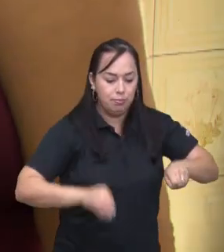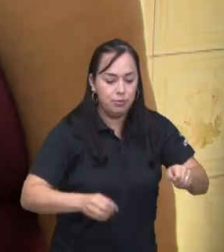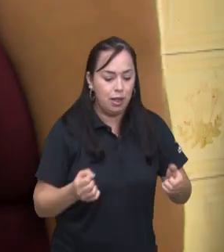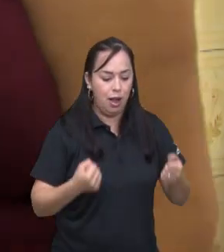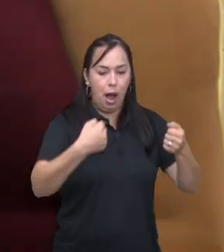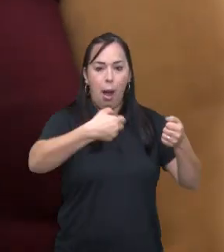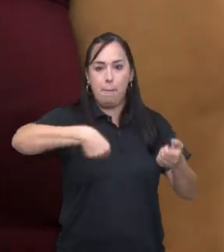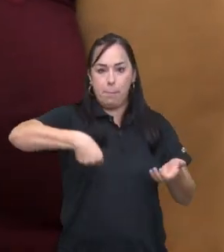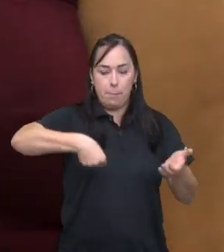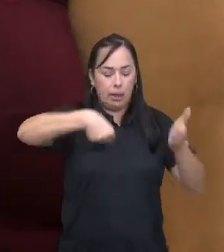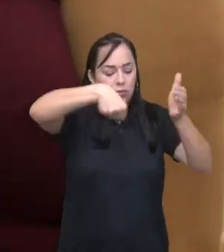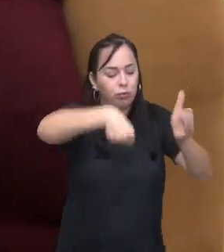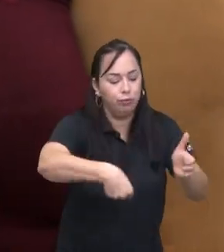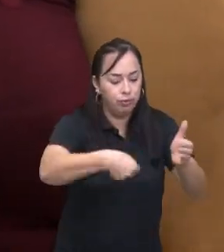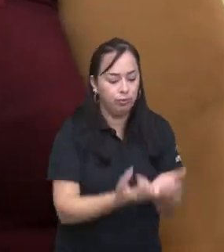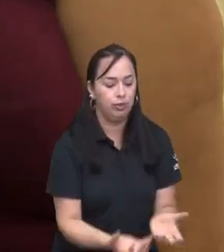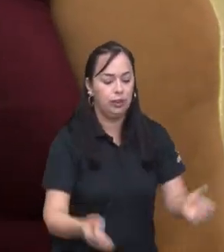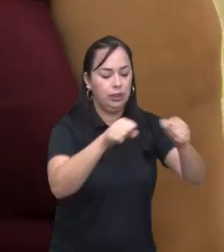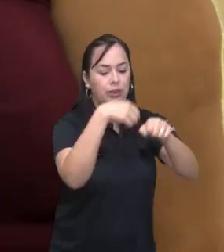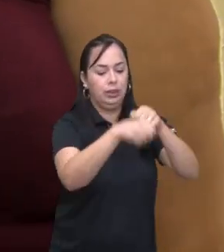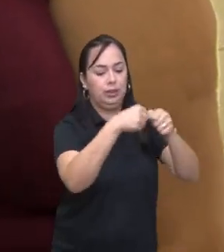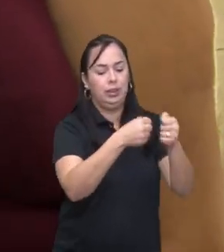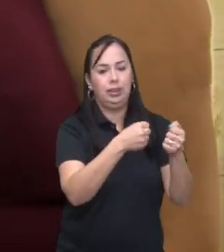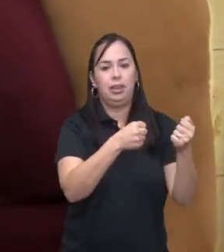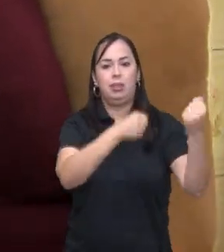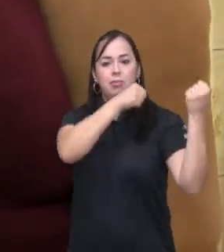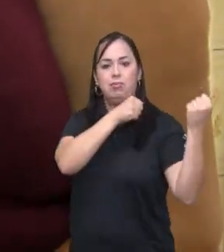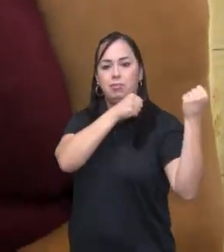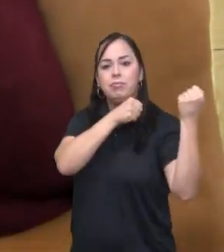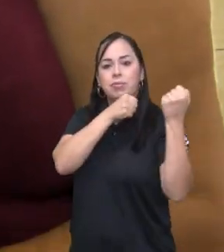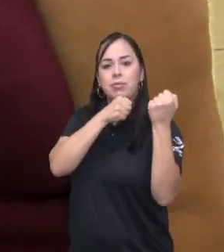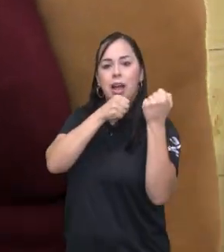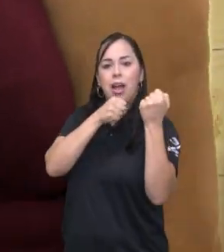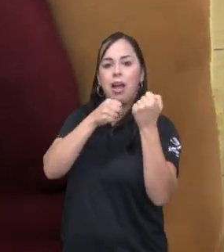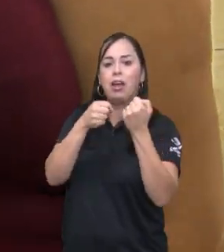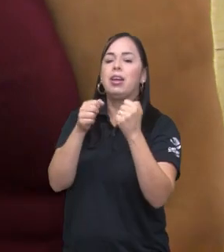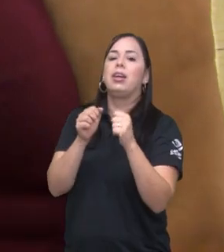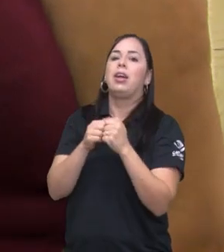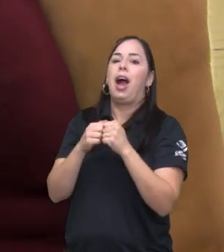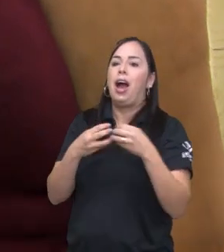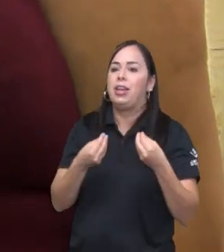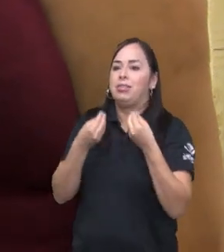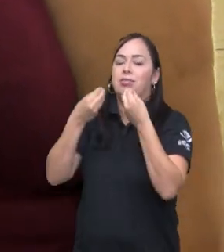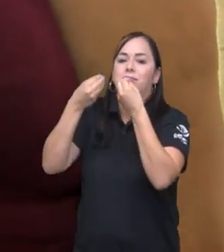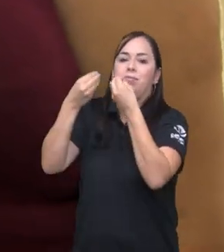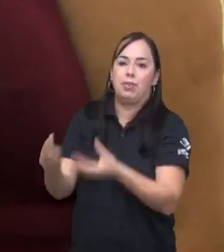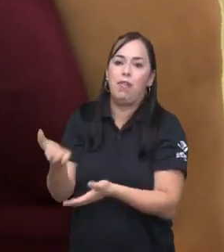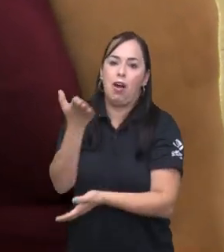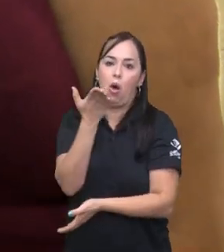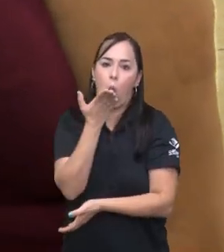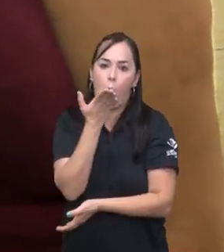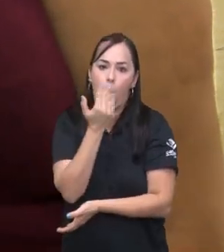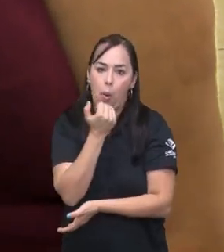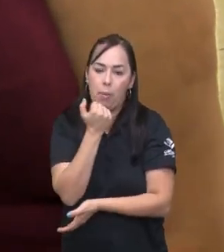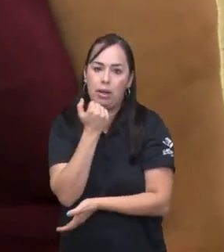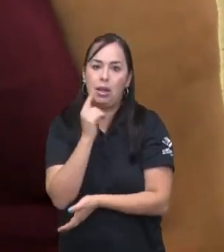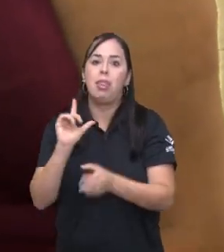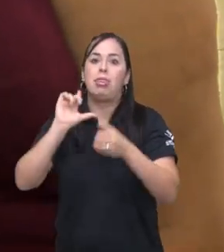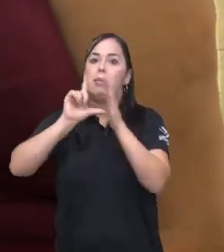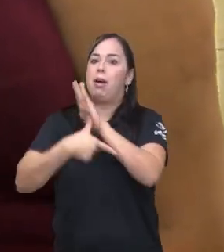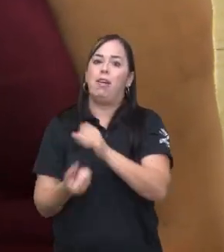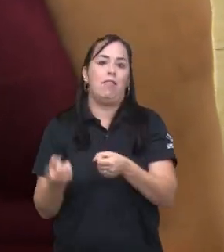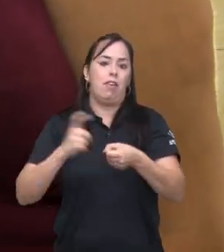e para cá. Aí quando chegava aqui, eu já estava no ponto para pegar minhas panelas de comida. Ele vinha, pegava e eu já